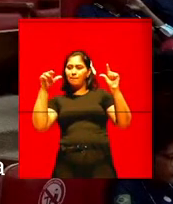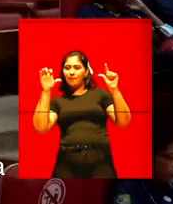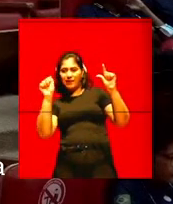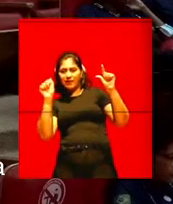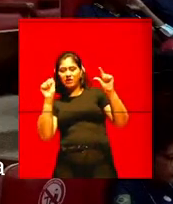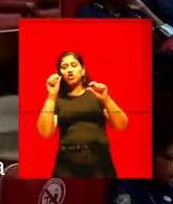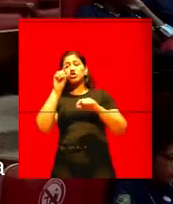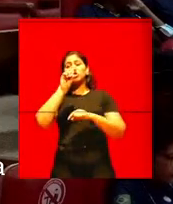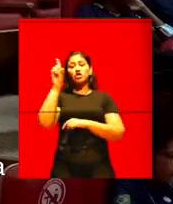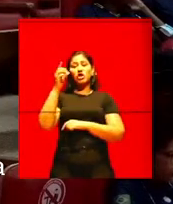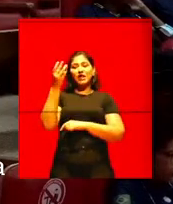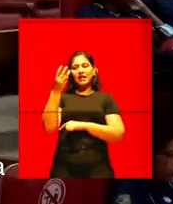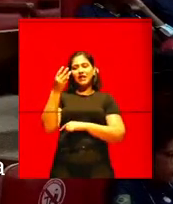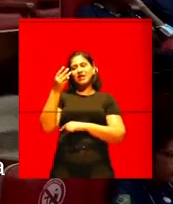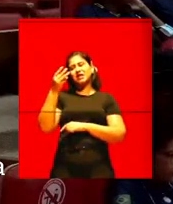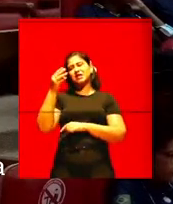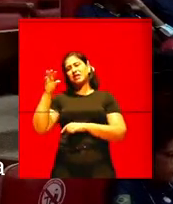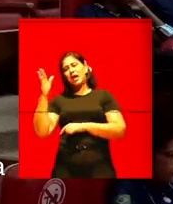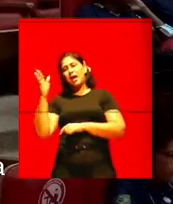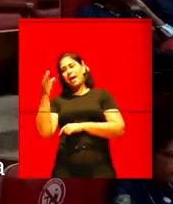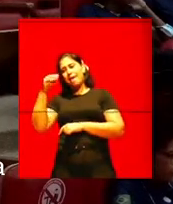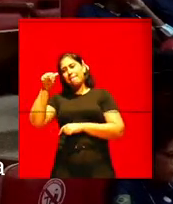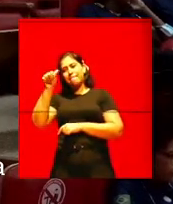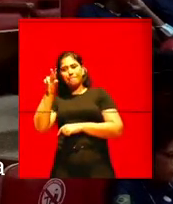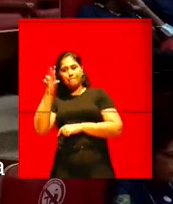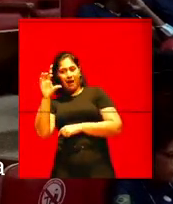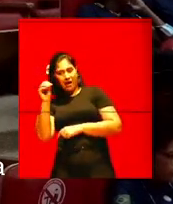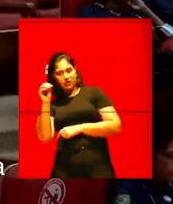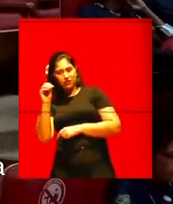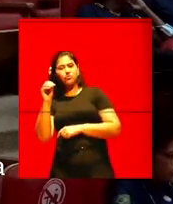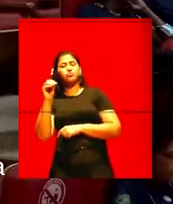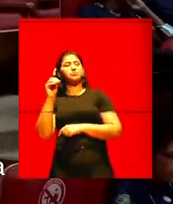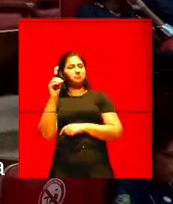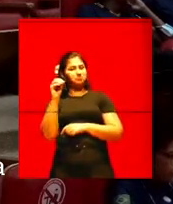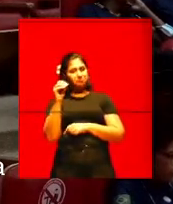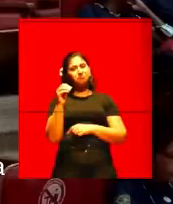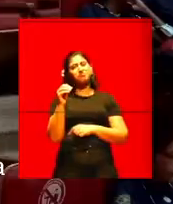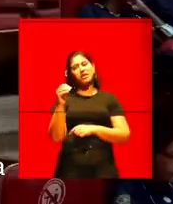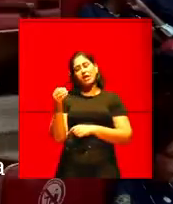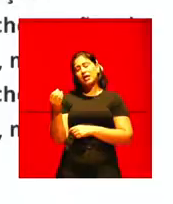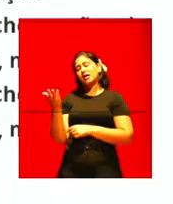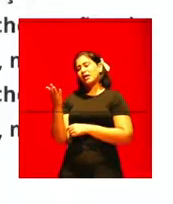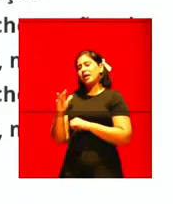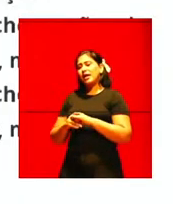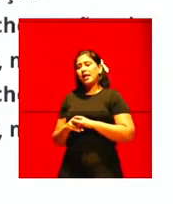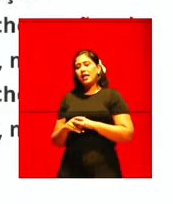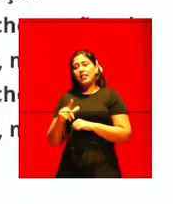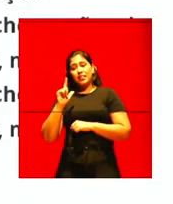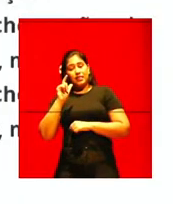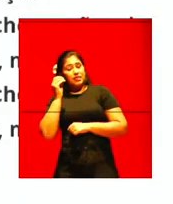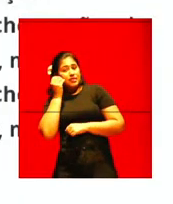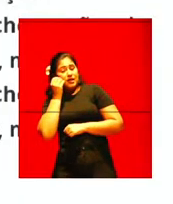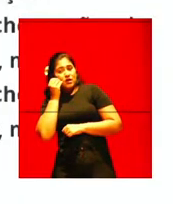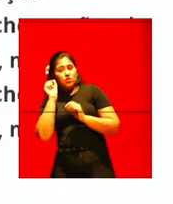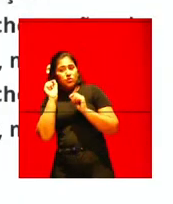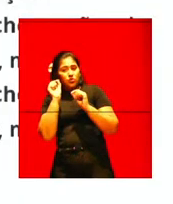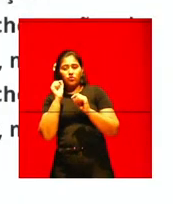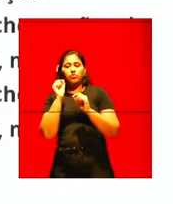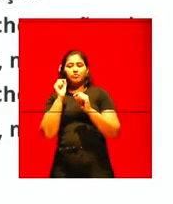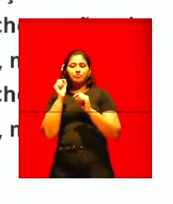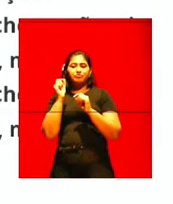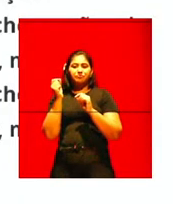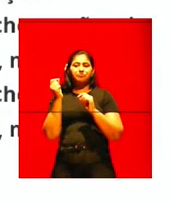de março, mais ou menos, de 1947, pelo Luiz Gonzaga, ele tenta